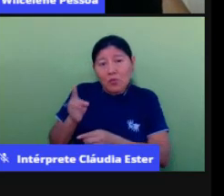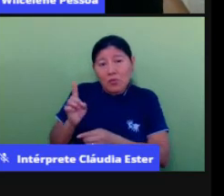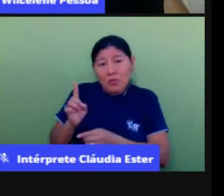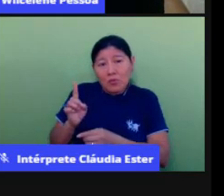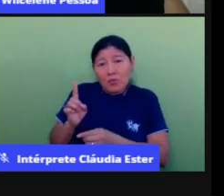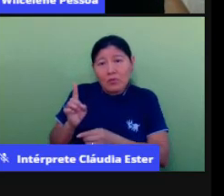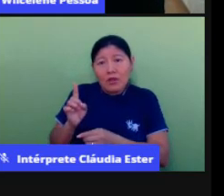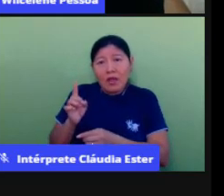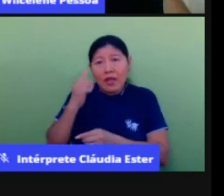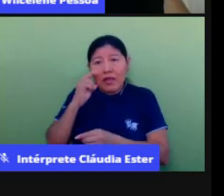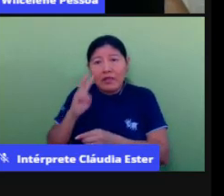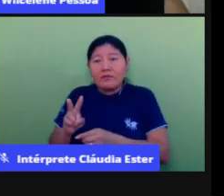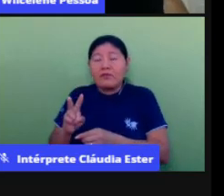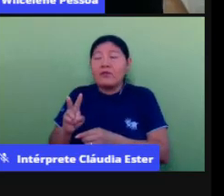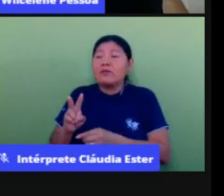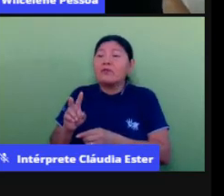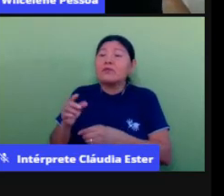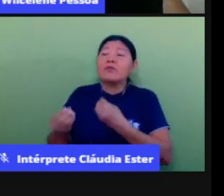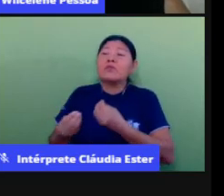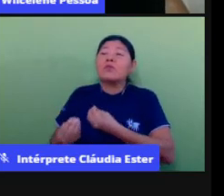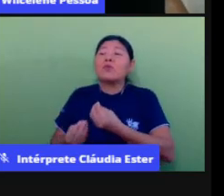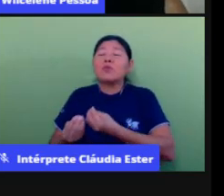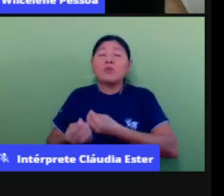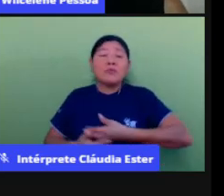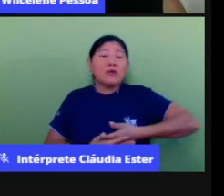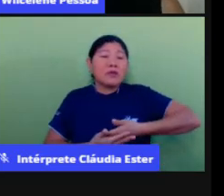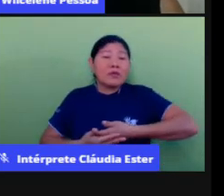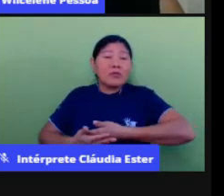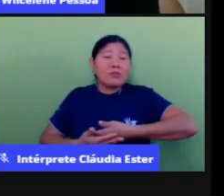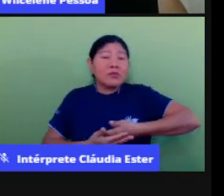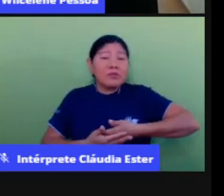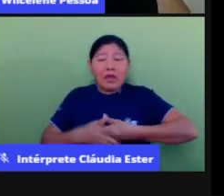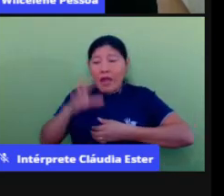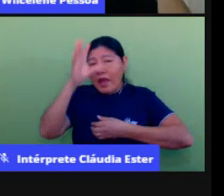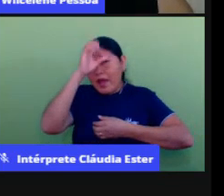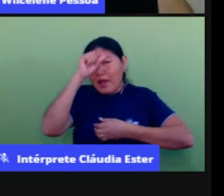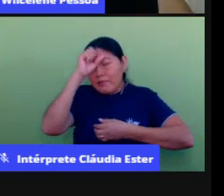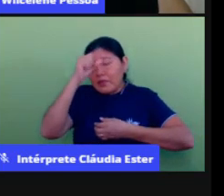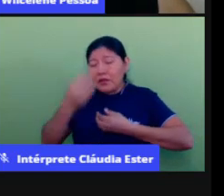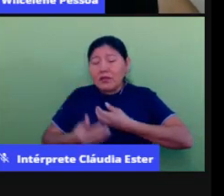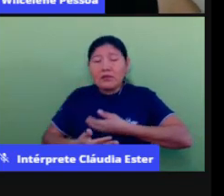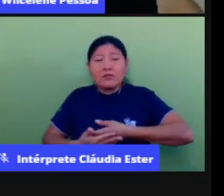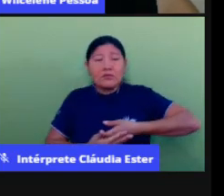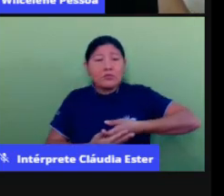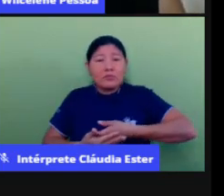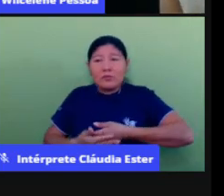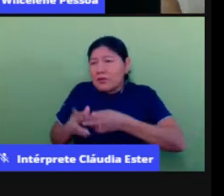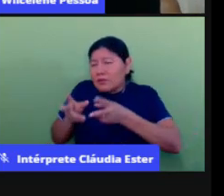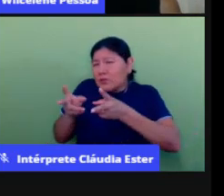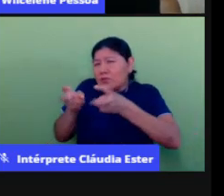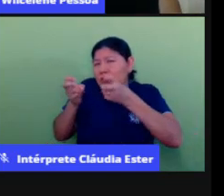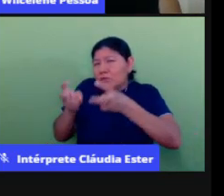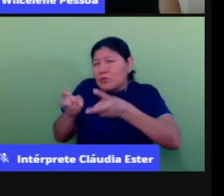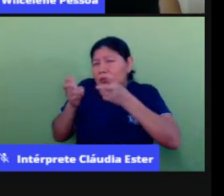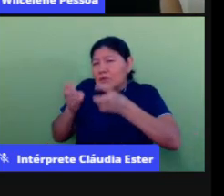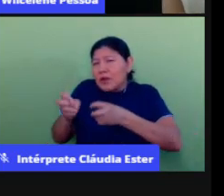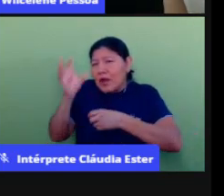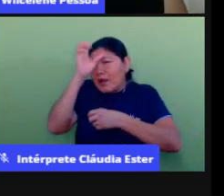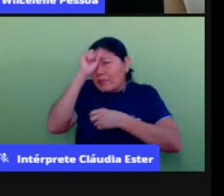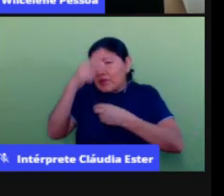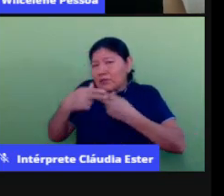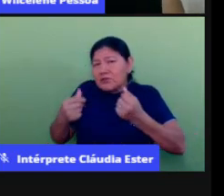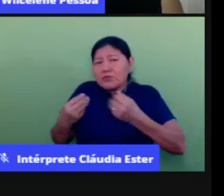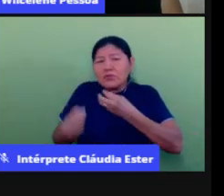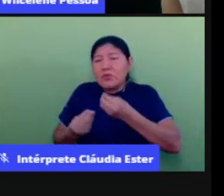se apropria do mundo, como que ele explora, como que ele vai adquirindo a apreensão de tudo que está ao redor dele.